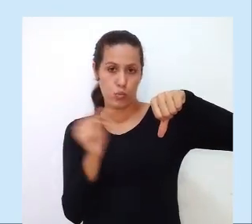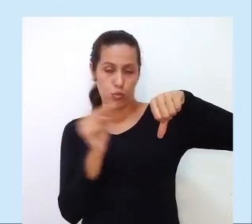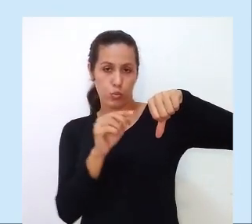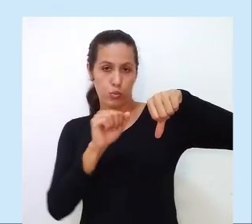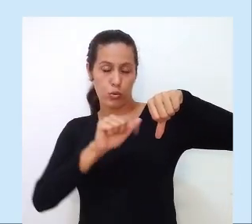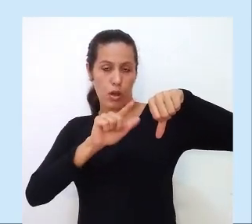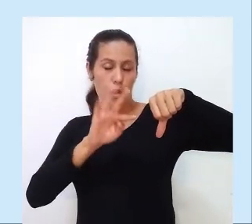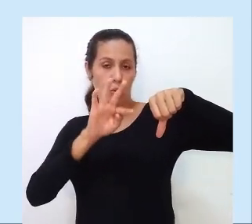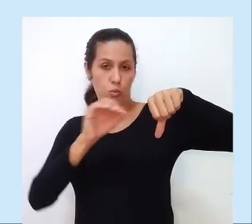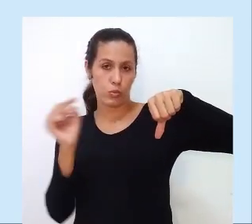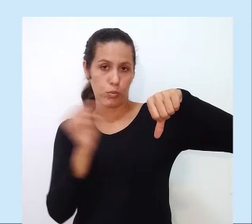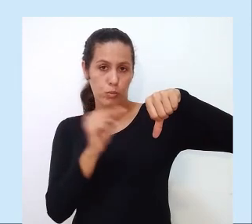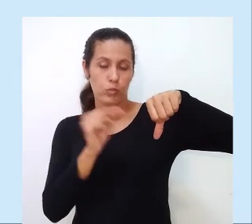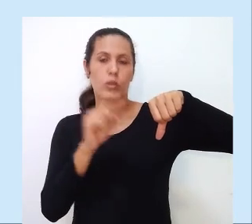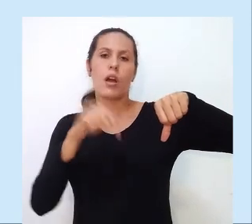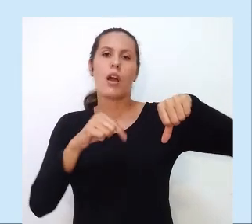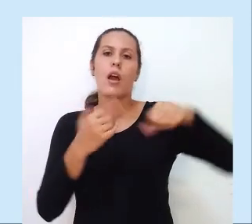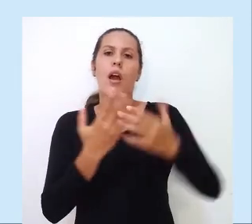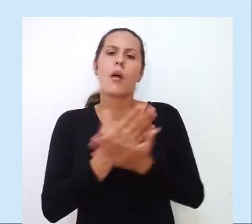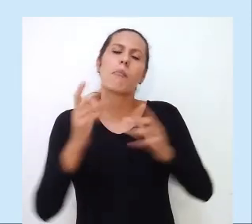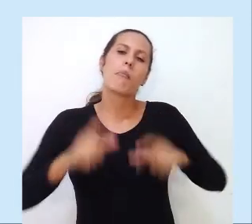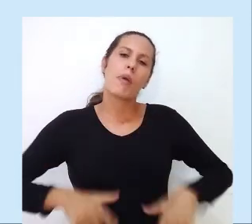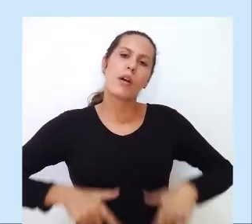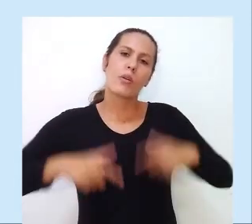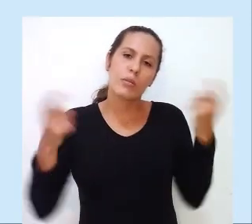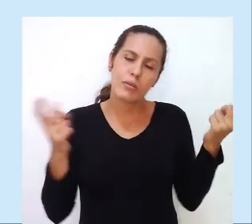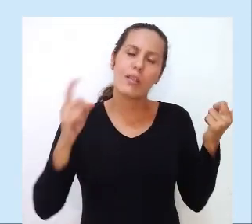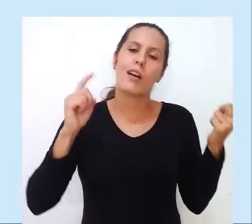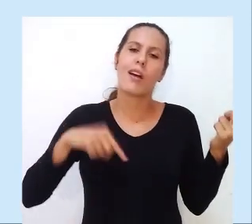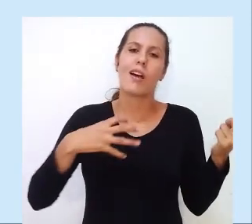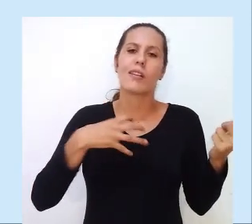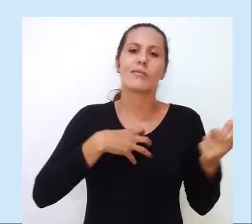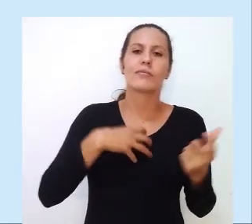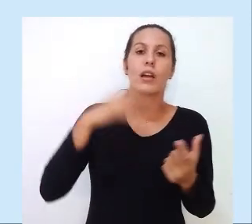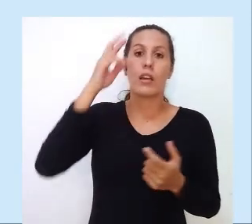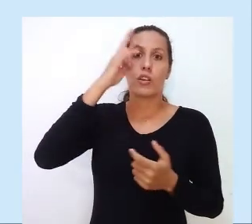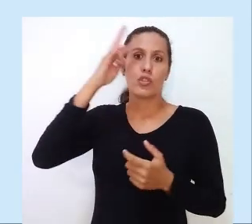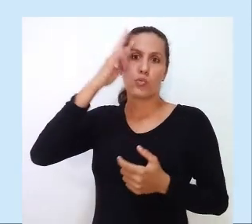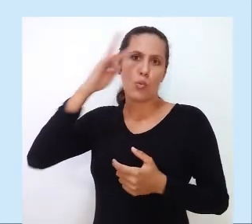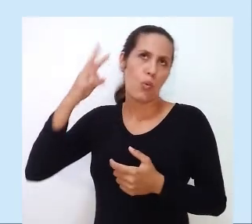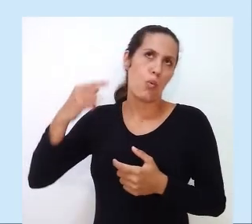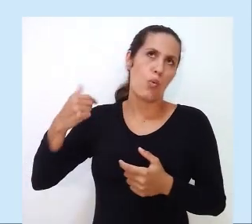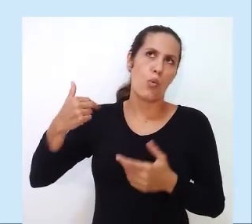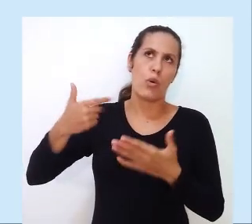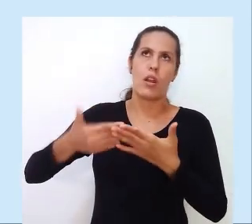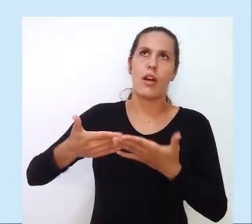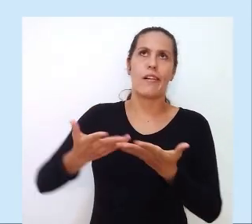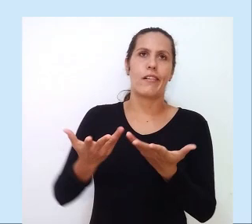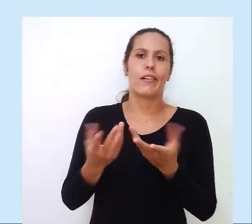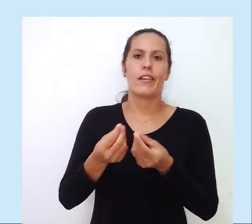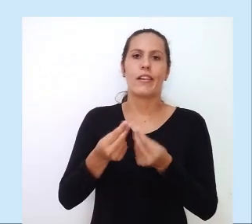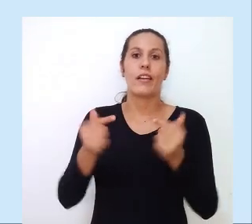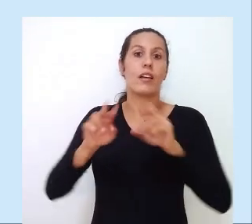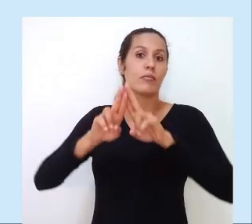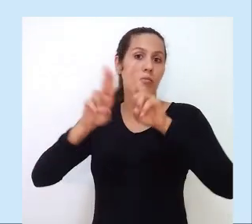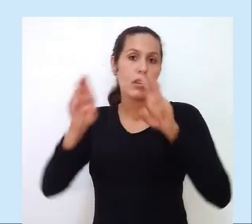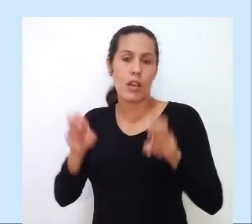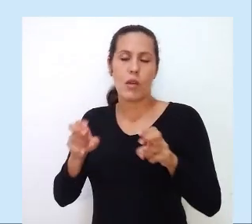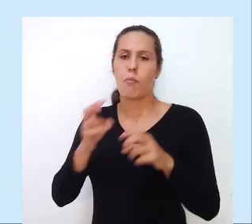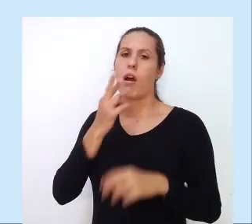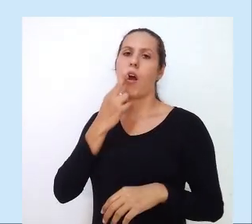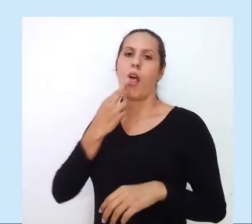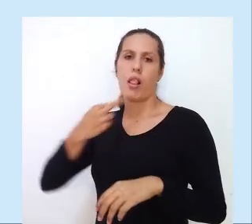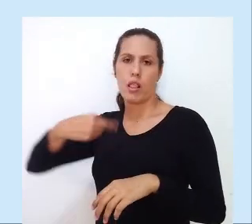elementos cômicos. Então, os autos, geralmente, são histórias que abordam